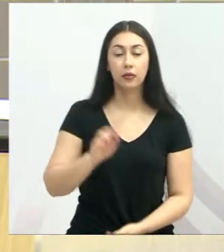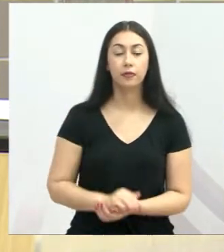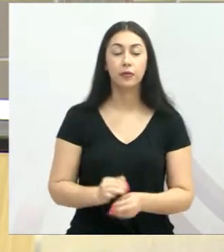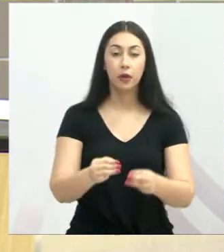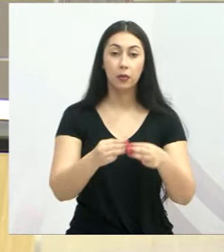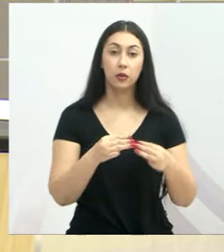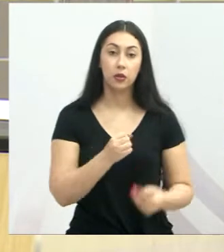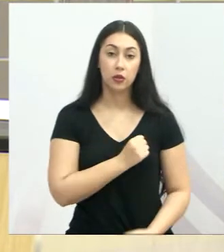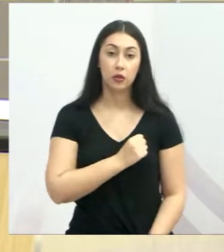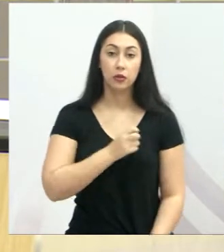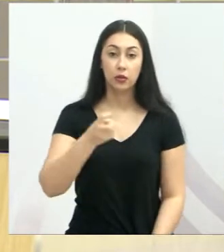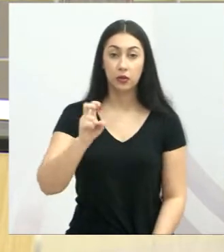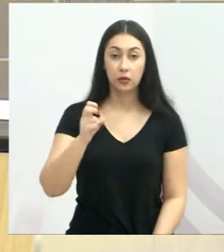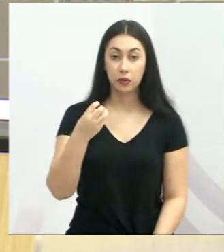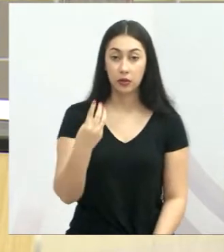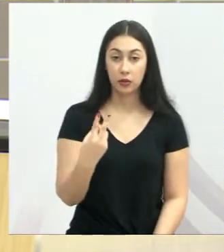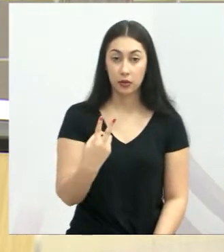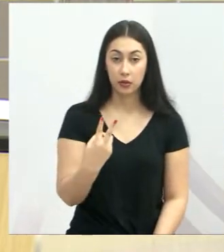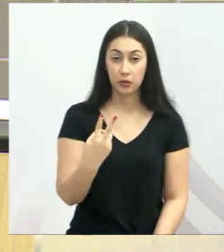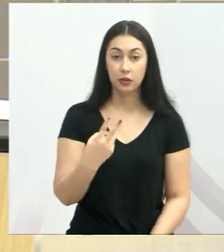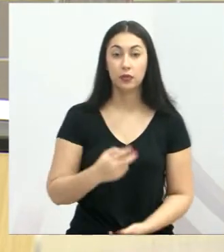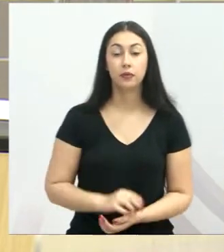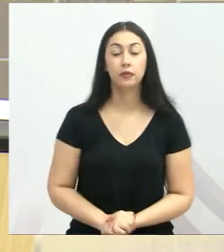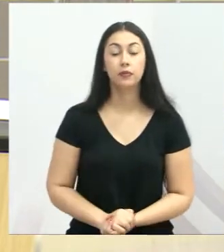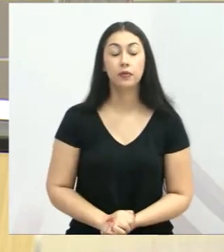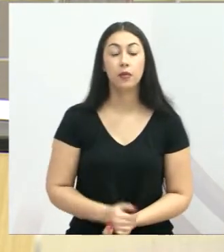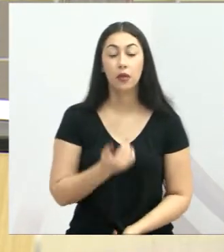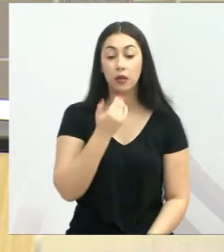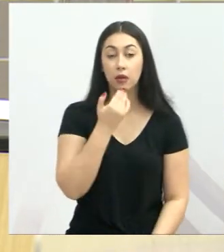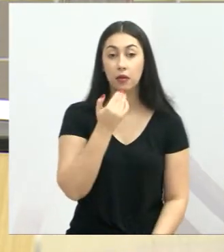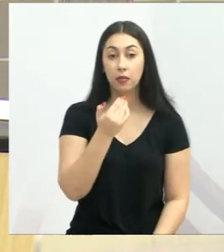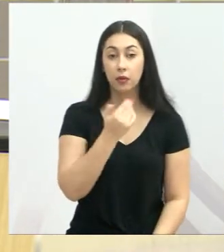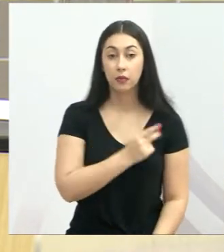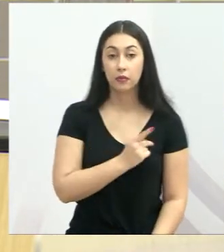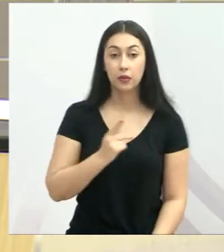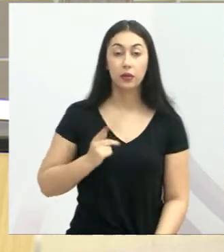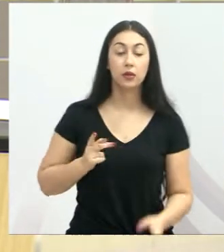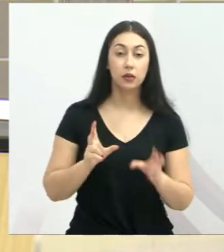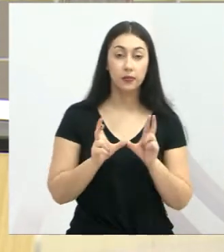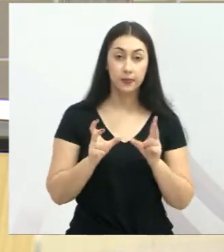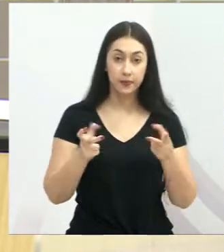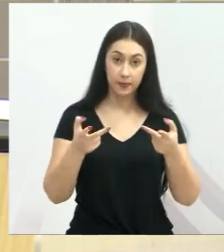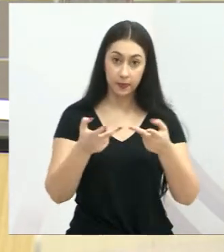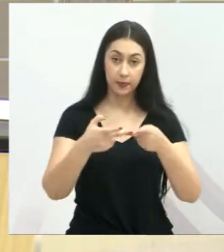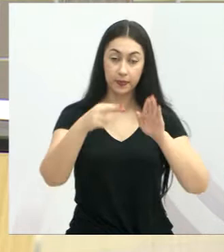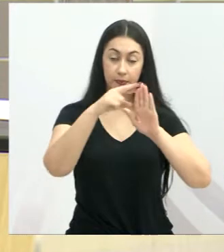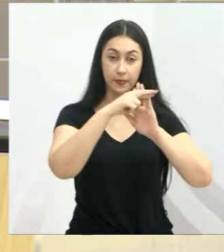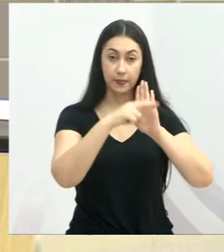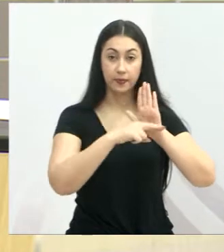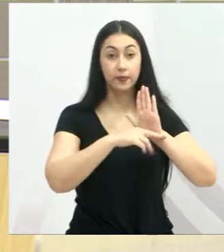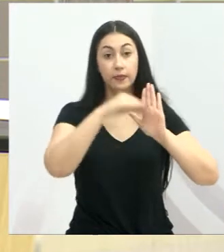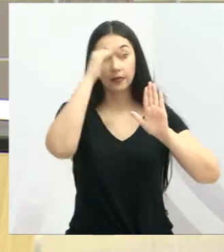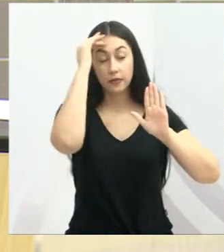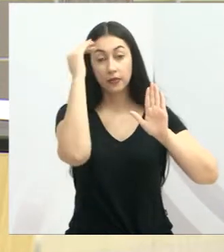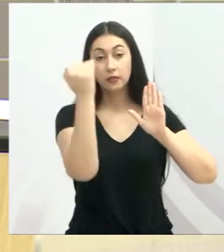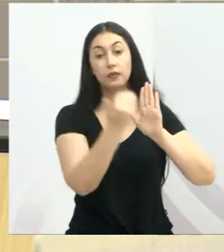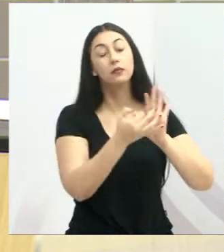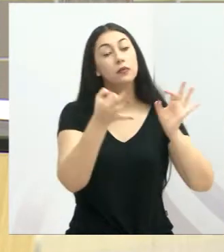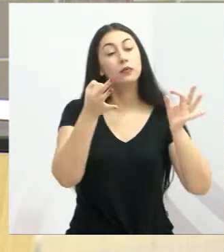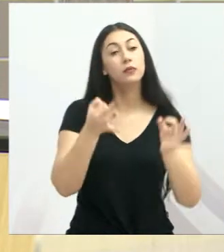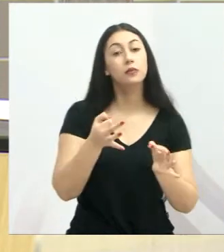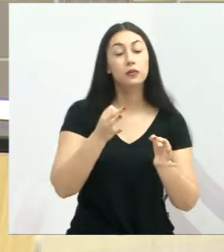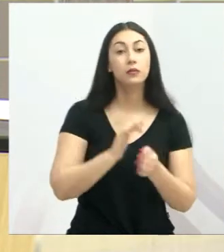Moção 52, 2021. Requeremos, excelentíssimo senhor presidente dessa Casa, cumpridas as formalidades regimentais,